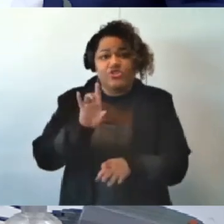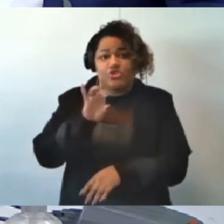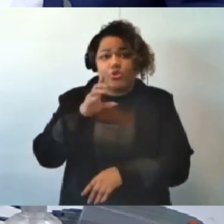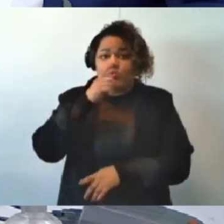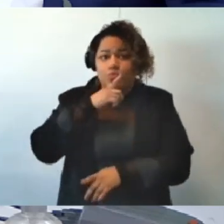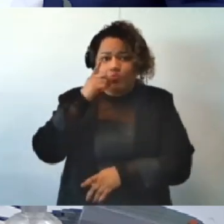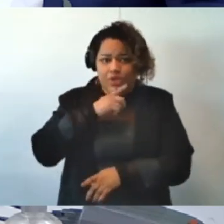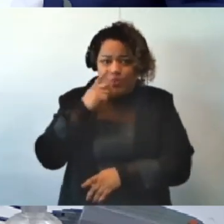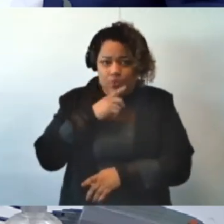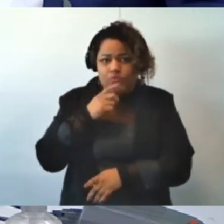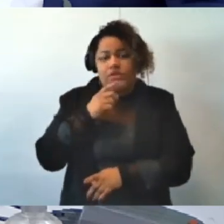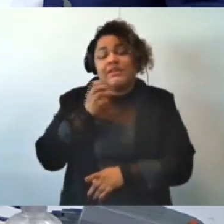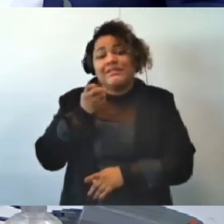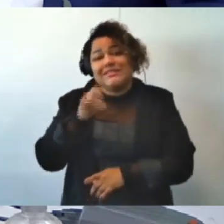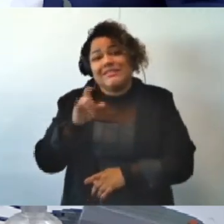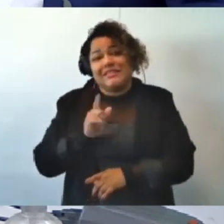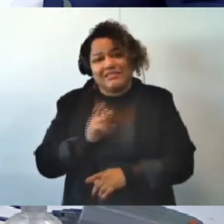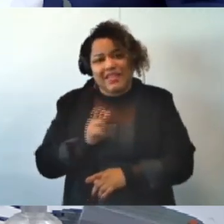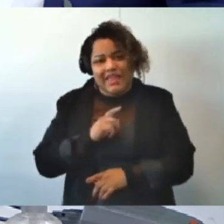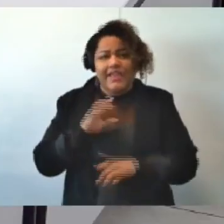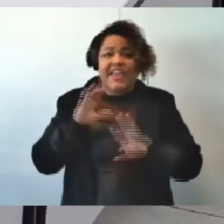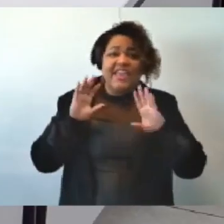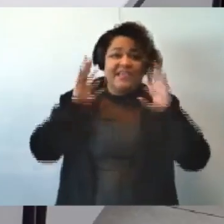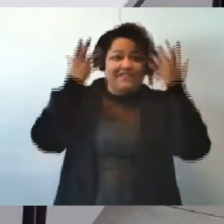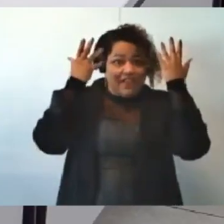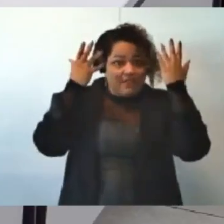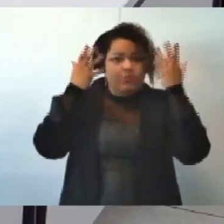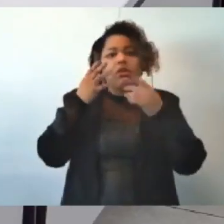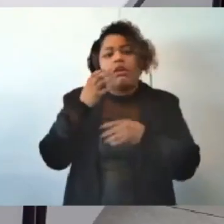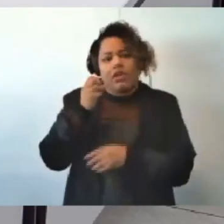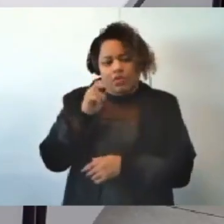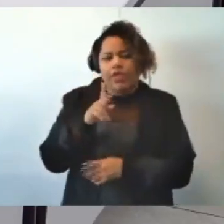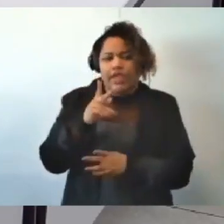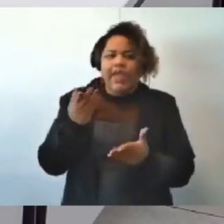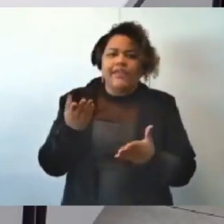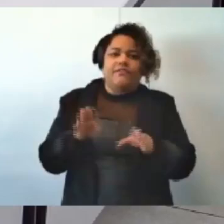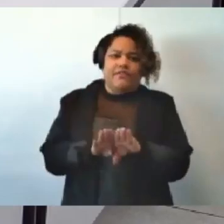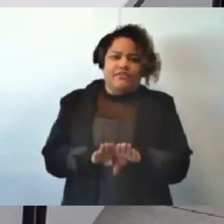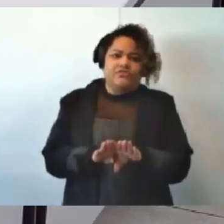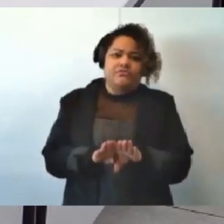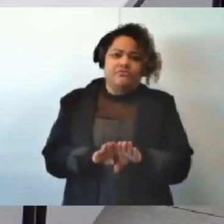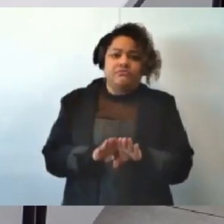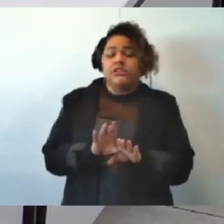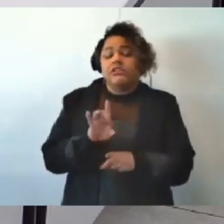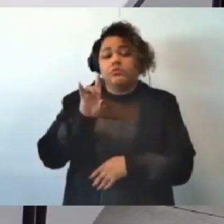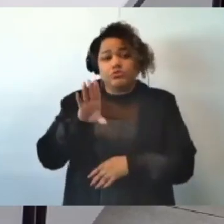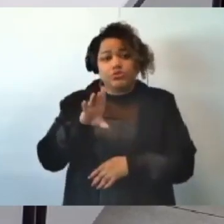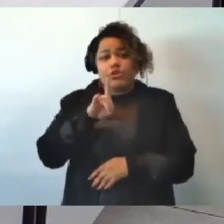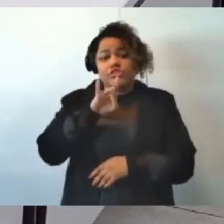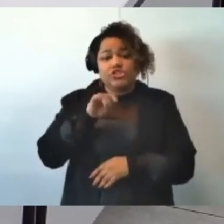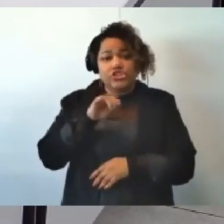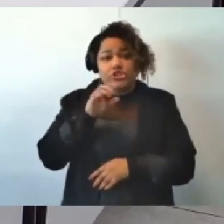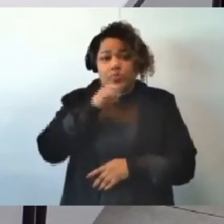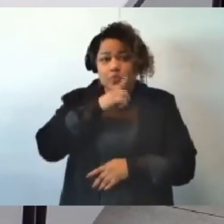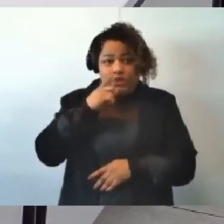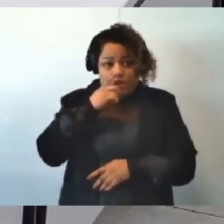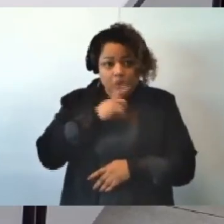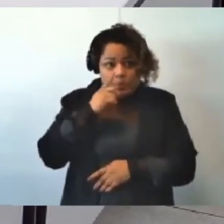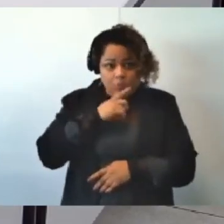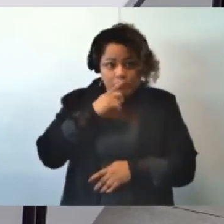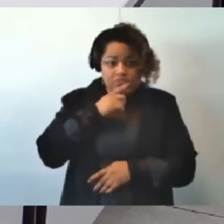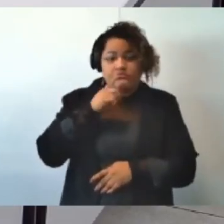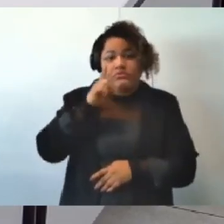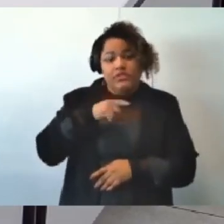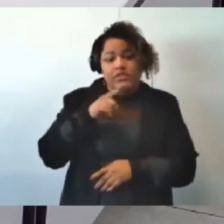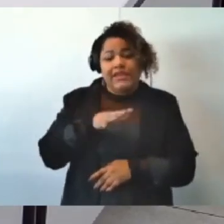fecha e a rua Sapucaí. Então, ela fica fechada dia de domingo, né, como uma área que as pessoas